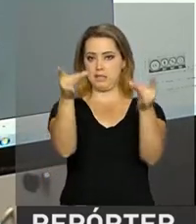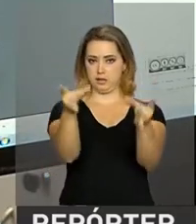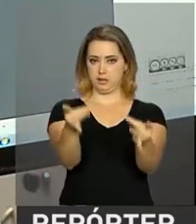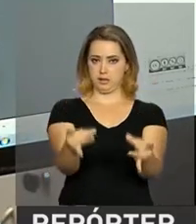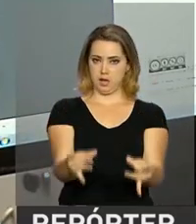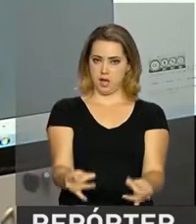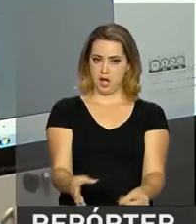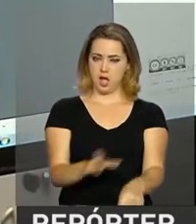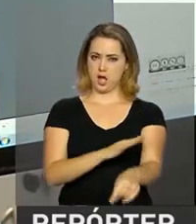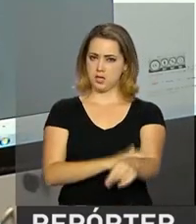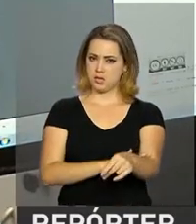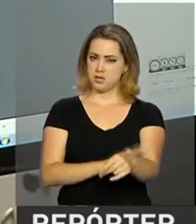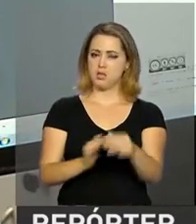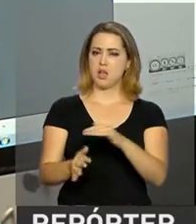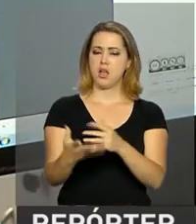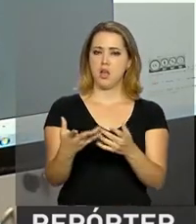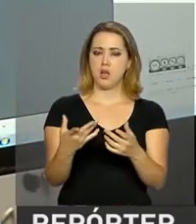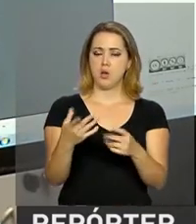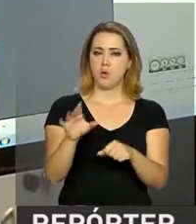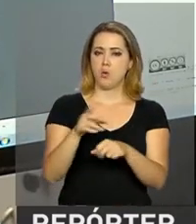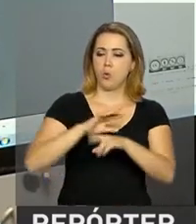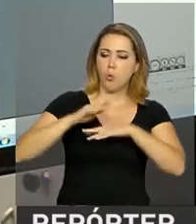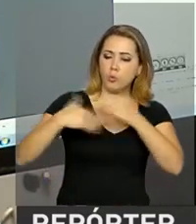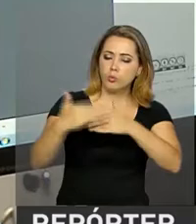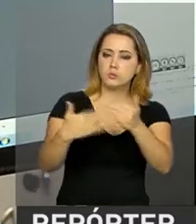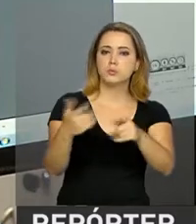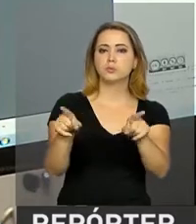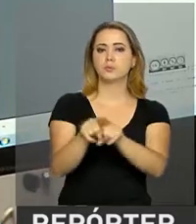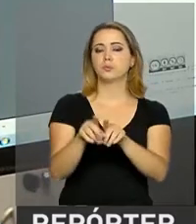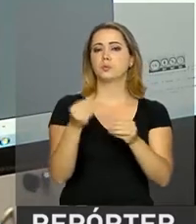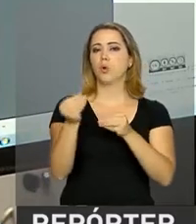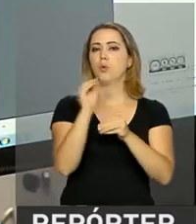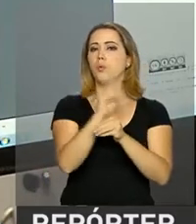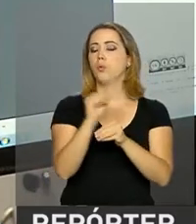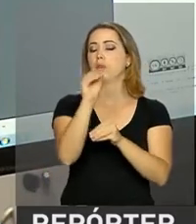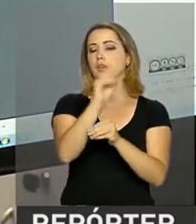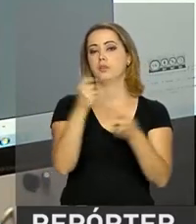detalhamento, né, do quadro clínico dos pacientes, da evolução e do tratamento que deve ser oferecido.